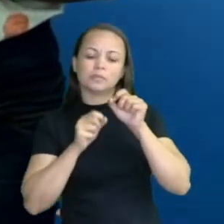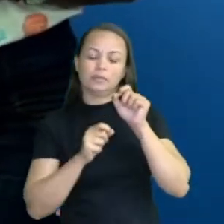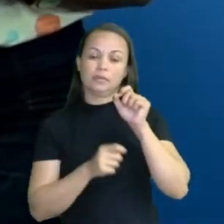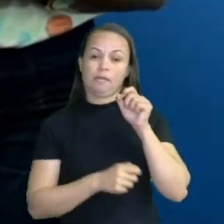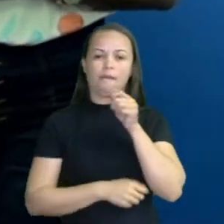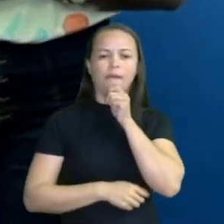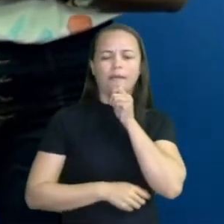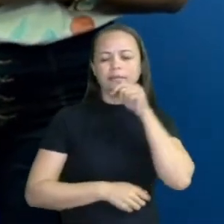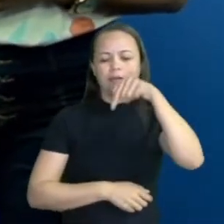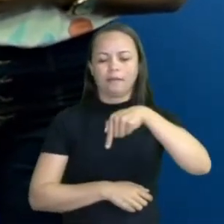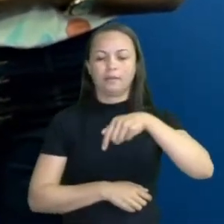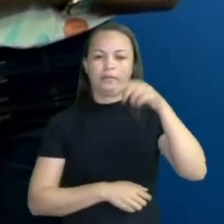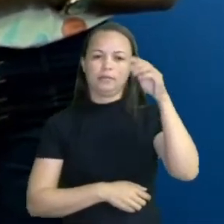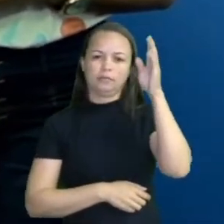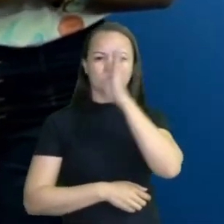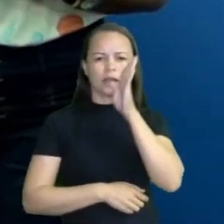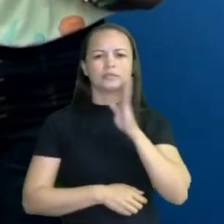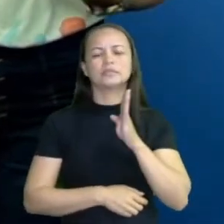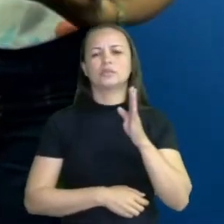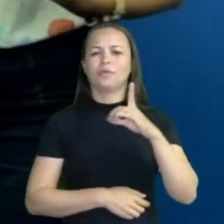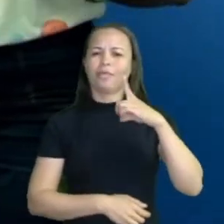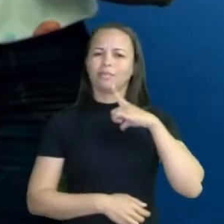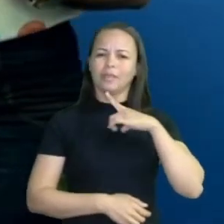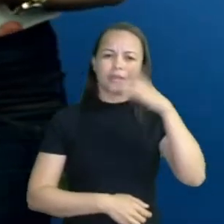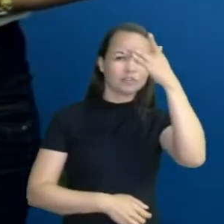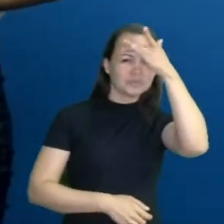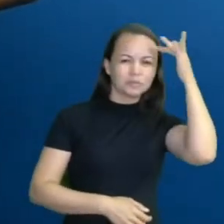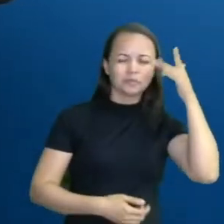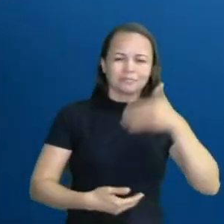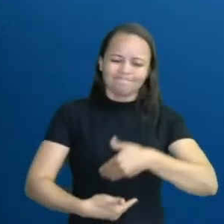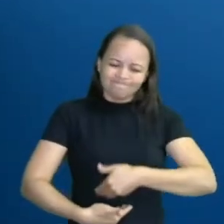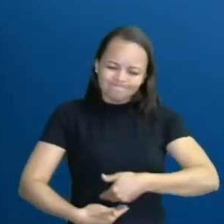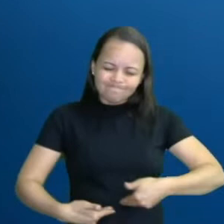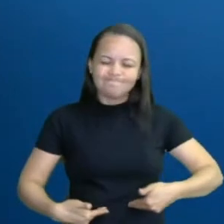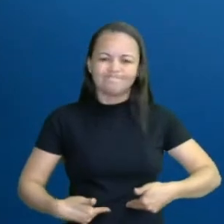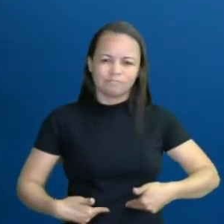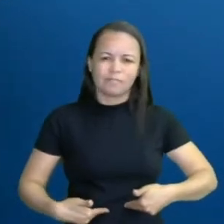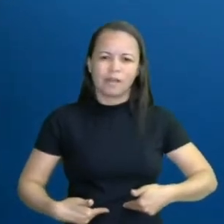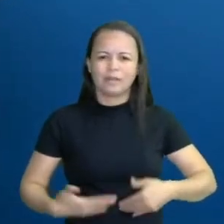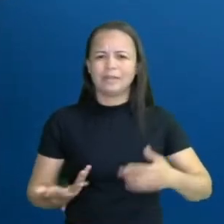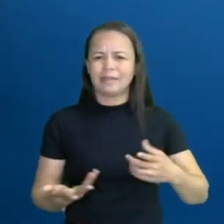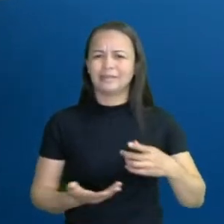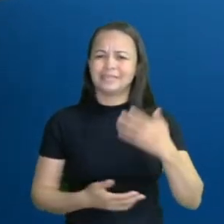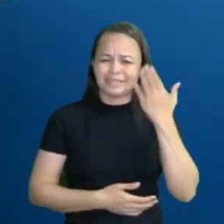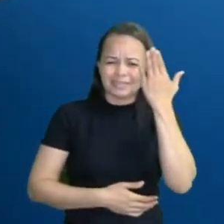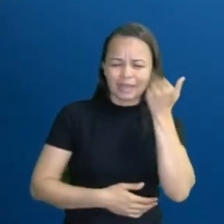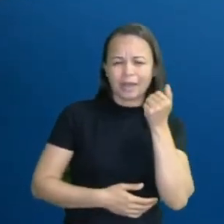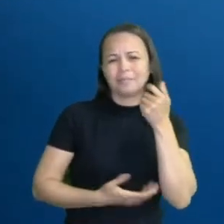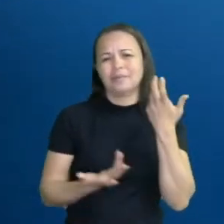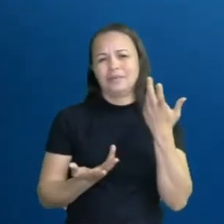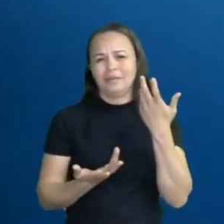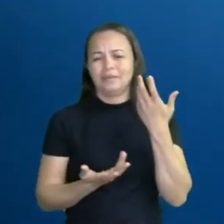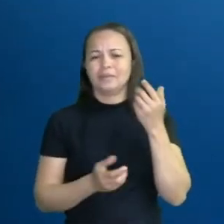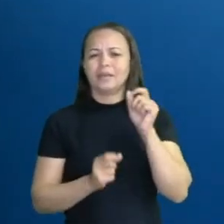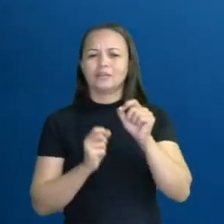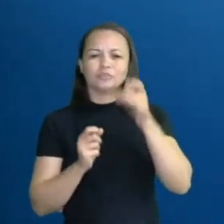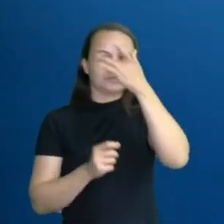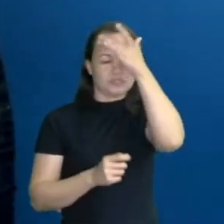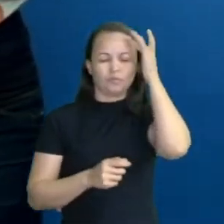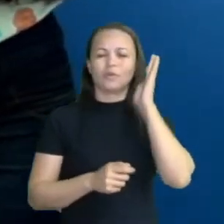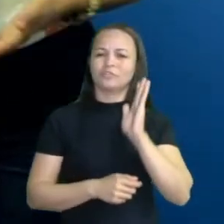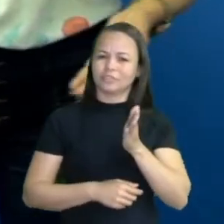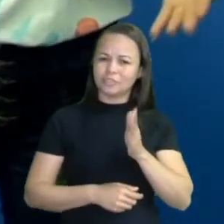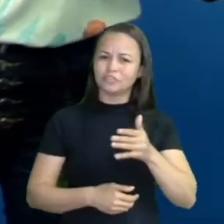pessoas passando fome. E só sabe realmente quem já viveu isso, infelizmente. E